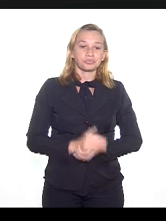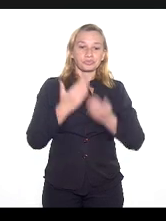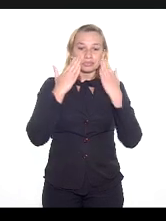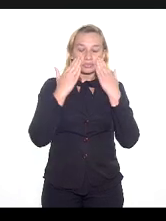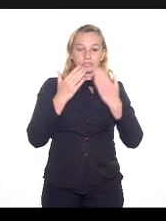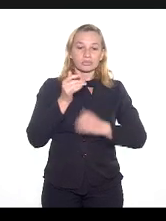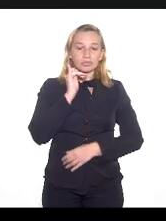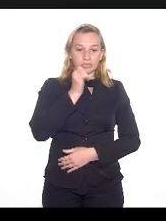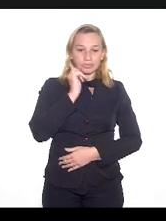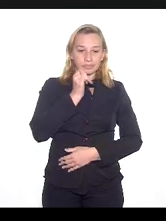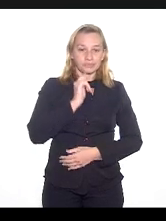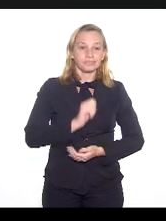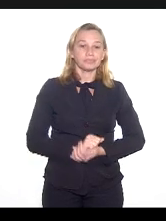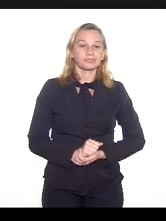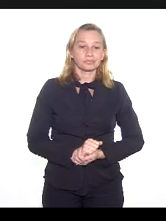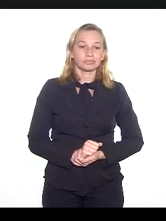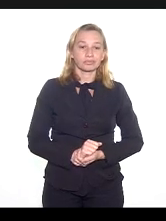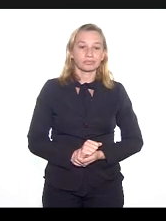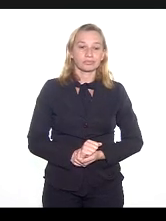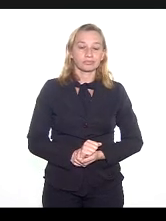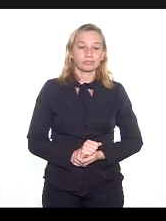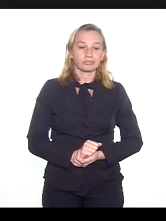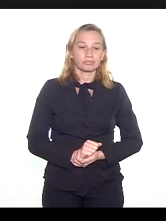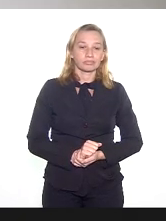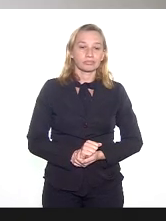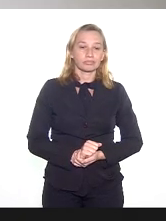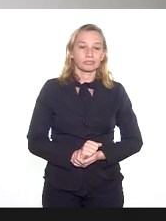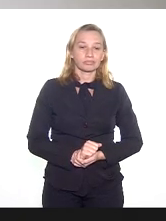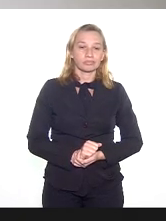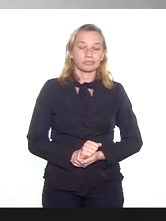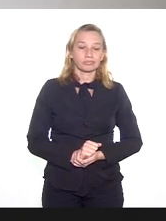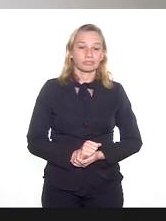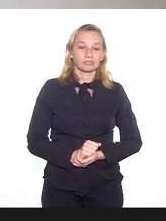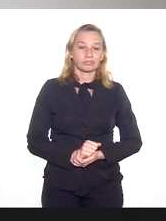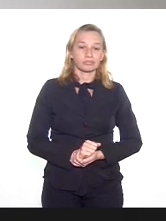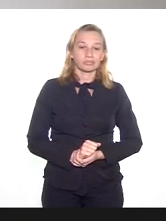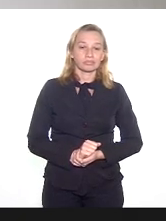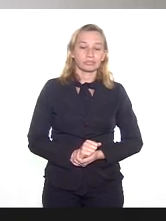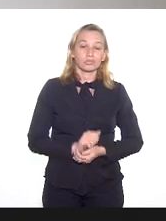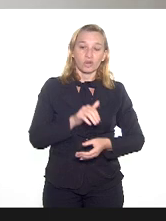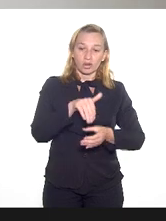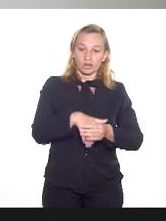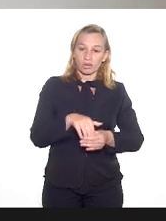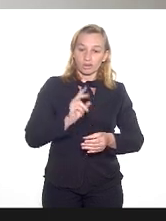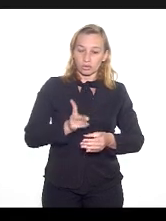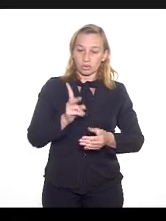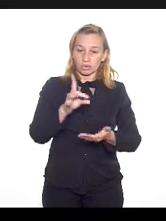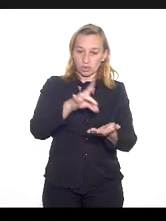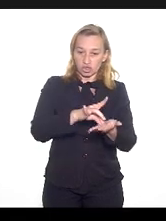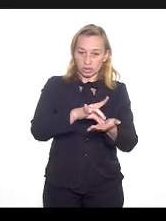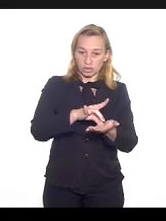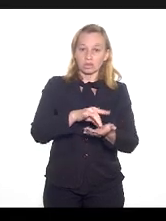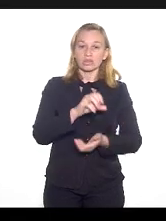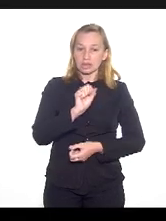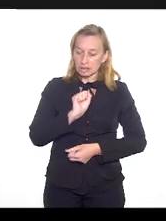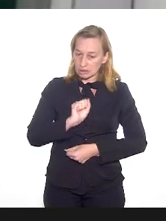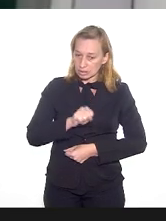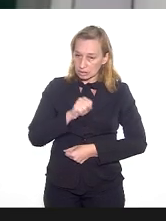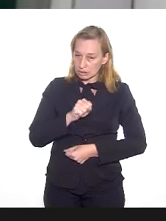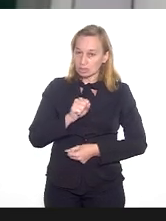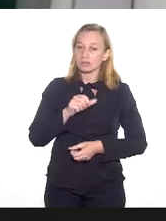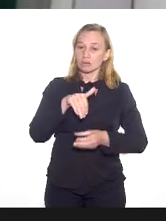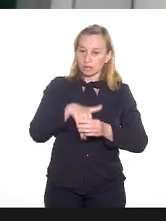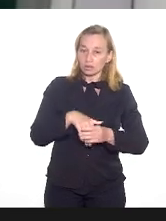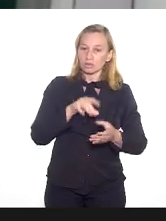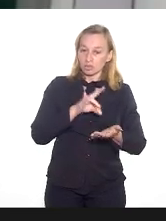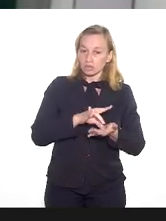apresentou o relatório. Então, Vossa Excelência mantém seu voto no relatório original. Mantenho meu voto no relatório